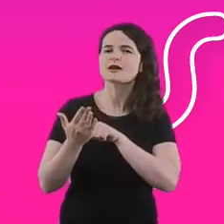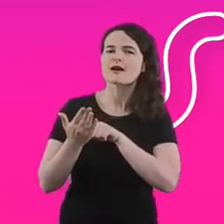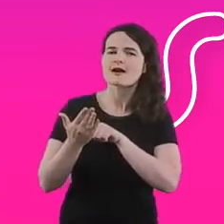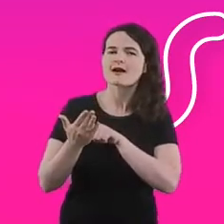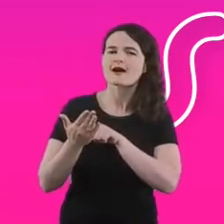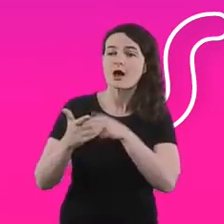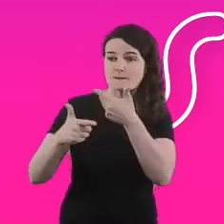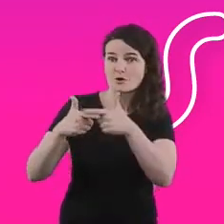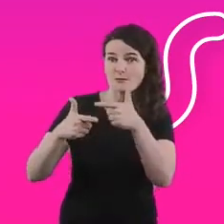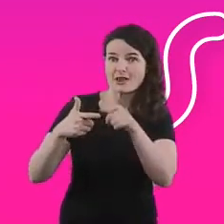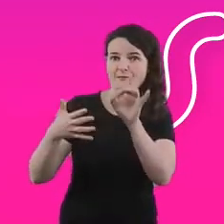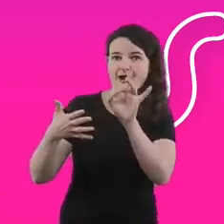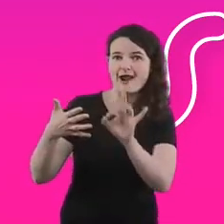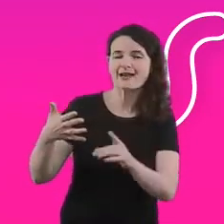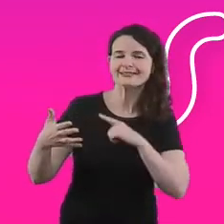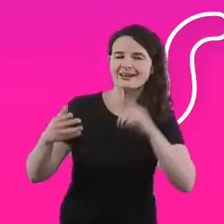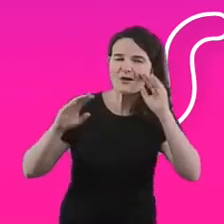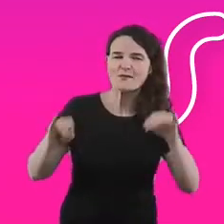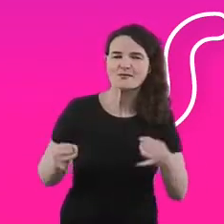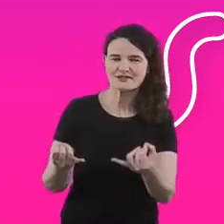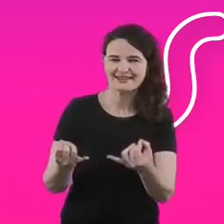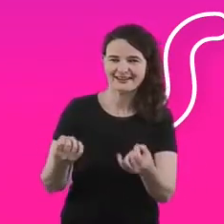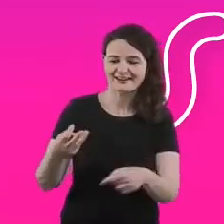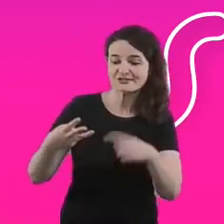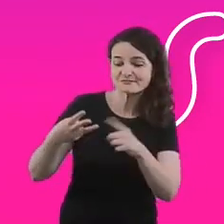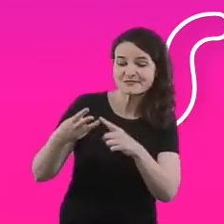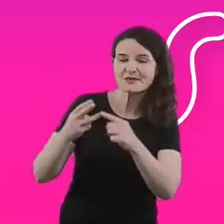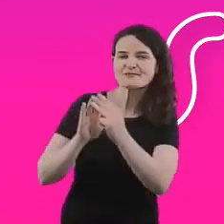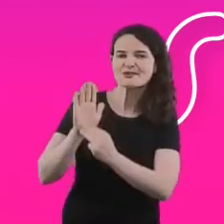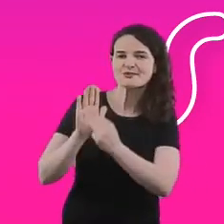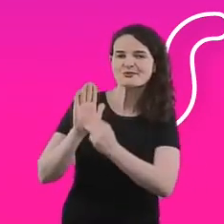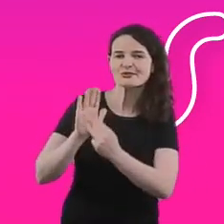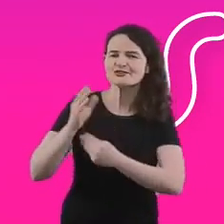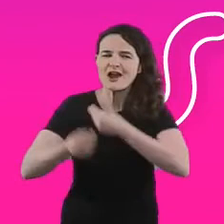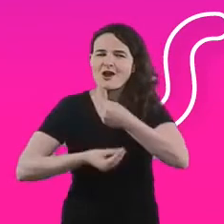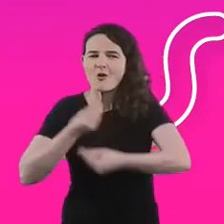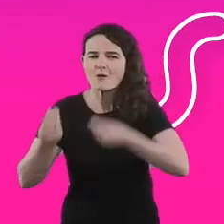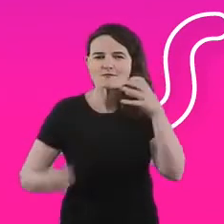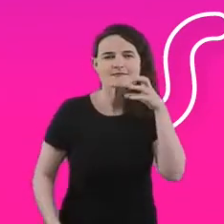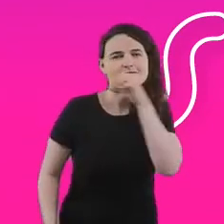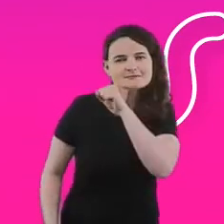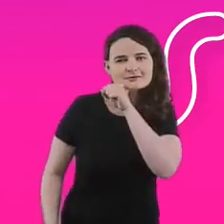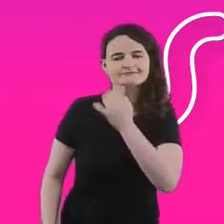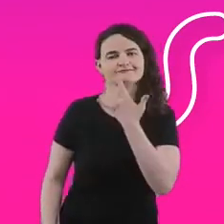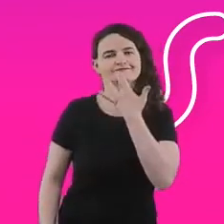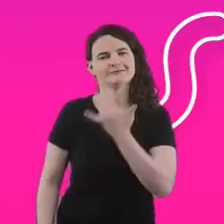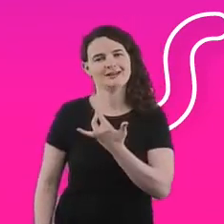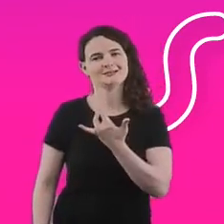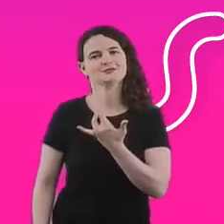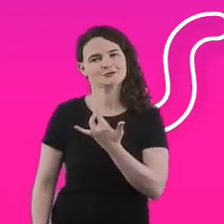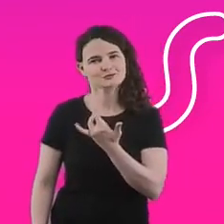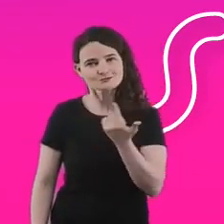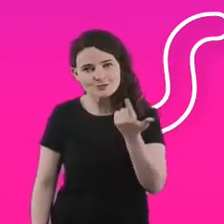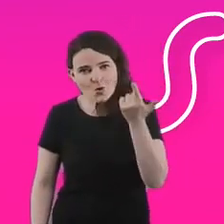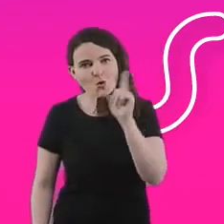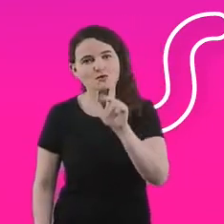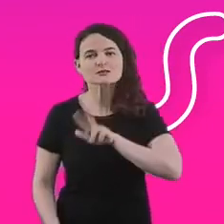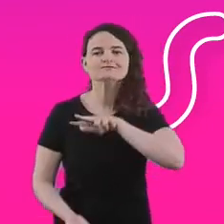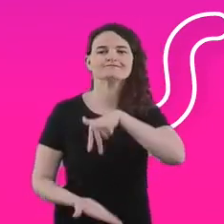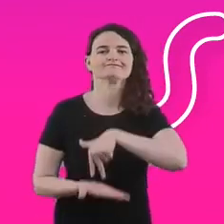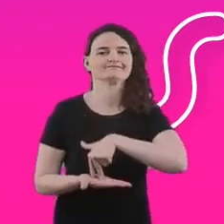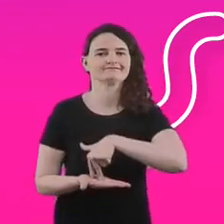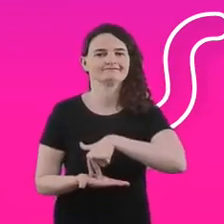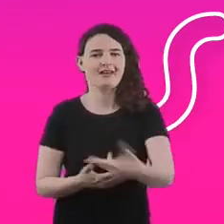outras metodologias, elas vêm muito ajudando a gente a pensar numa forma rápida, fácil e eficaz de